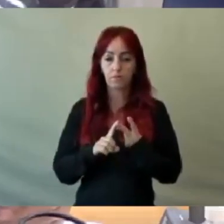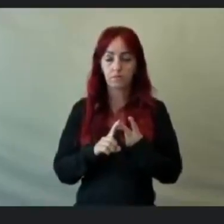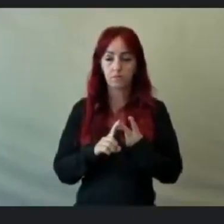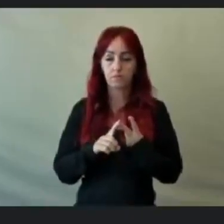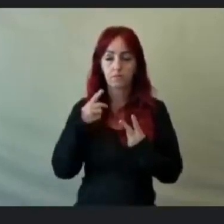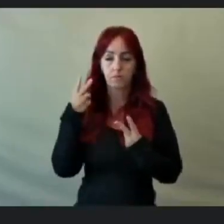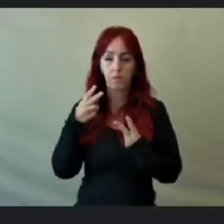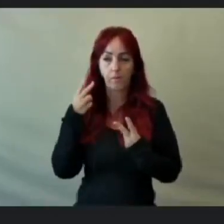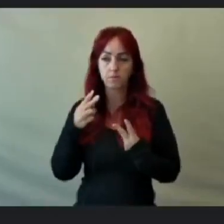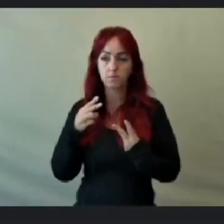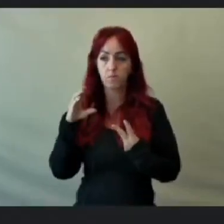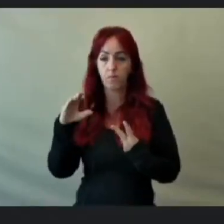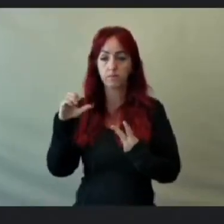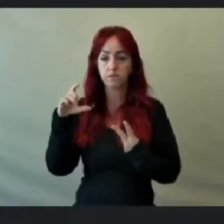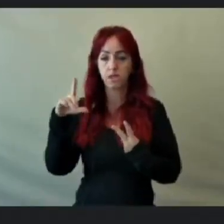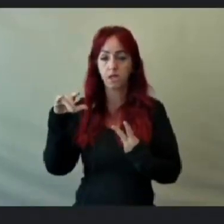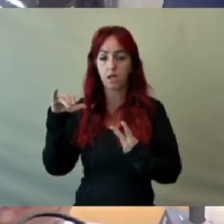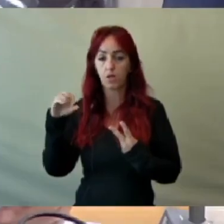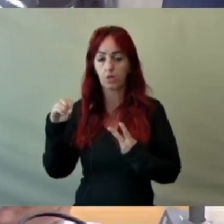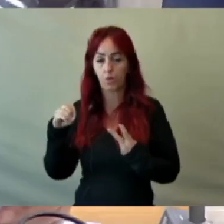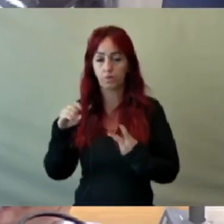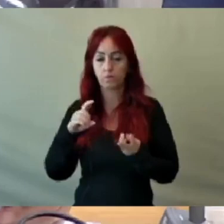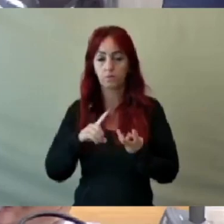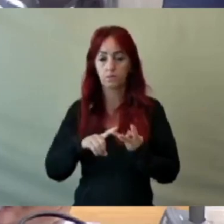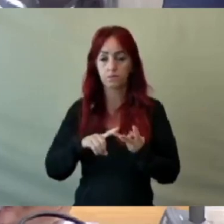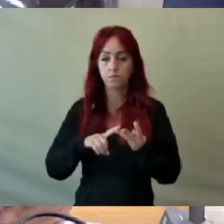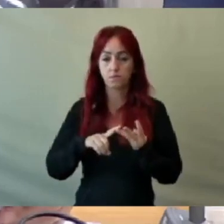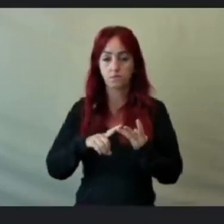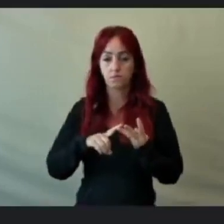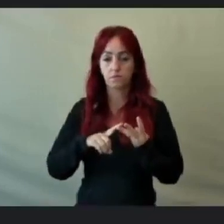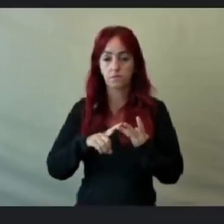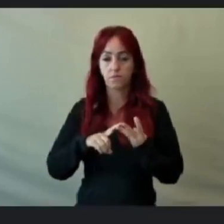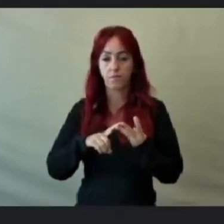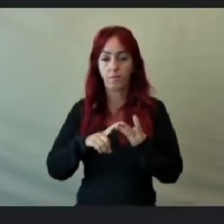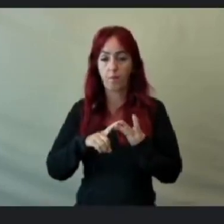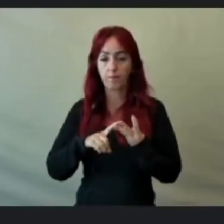Frois? Com requerimento, presidente. Como vota, vereador Reinaldo Gomes.